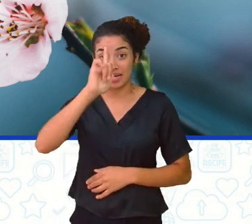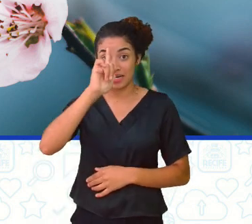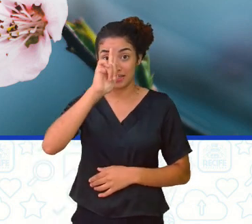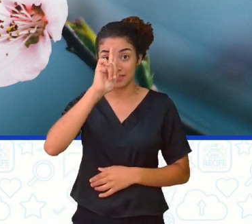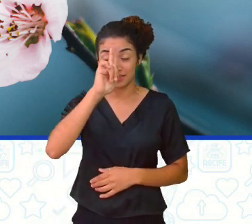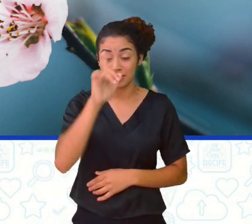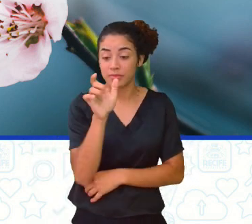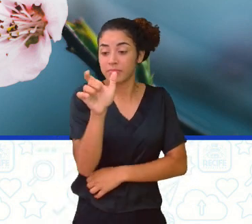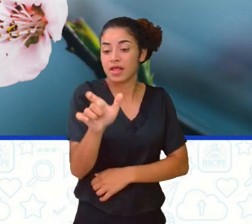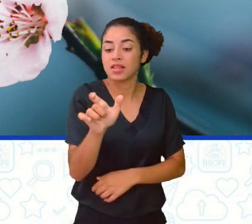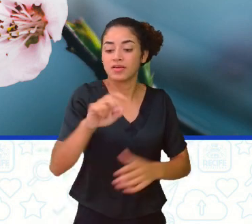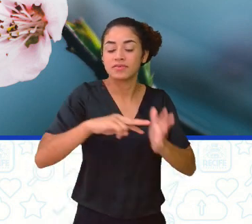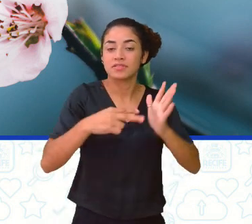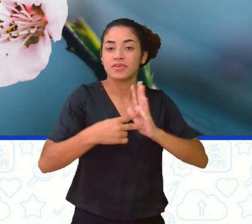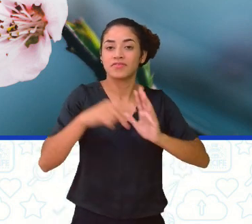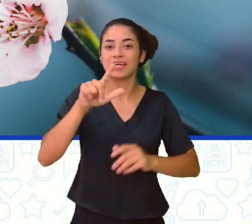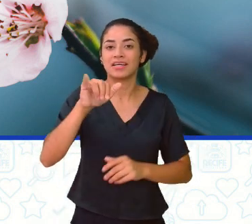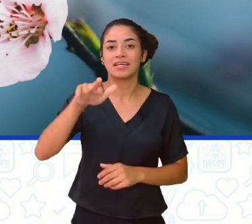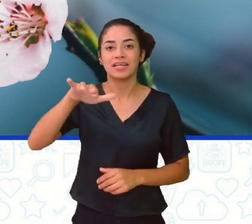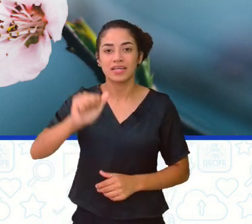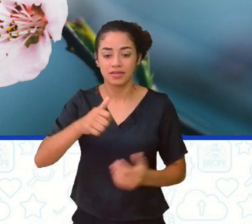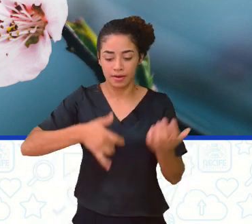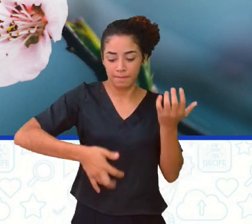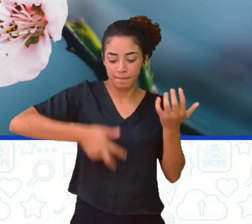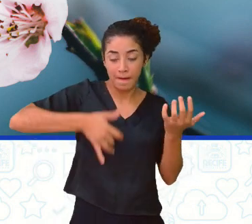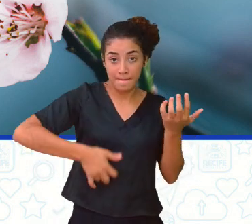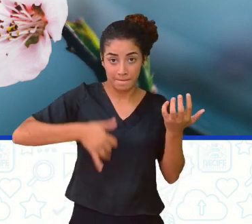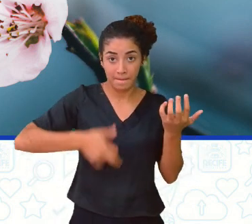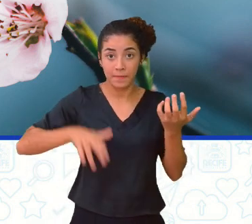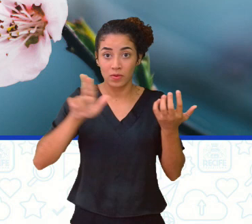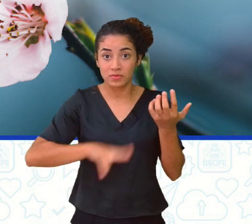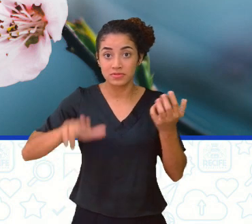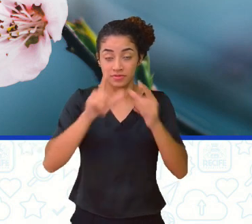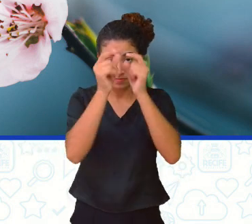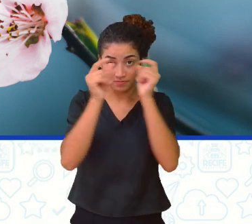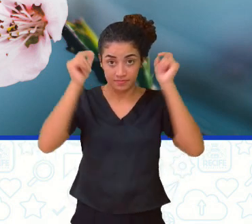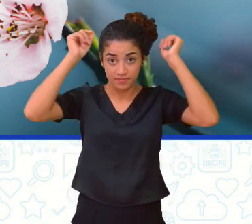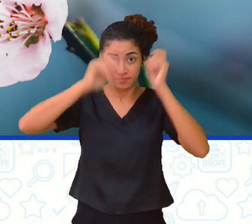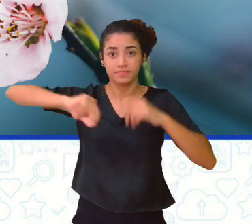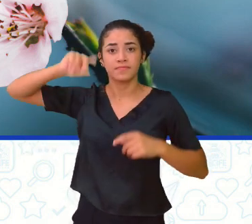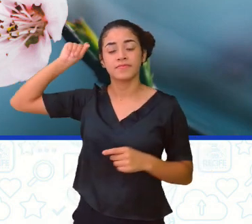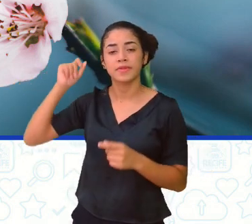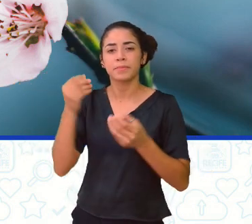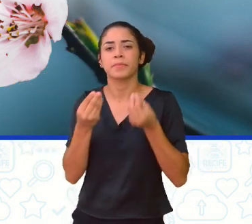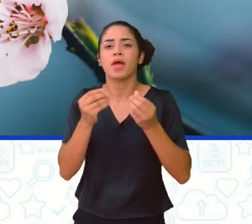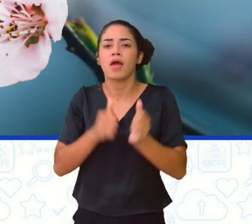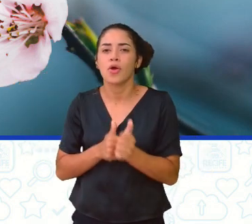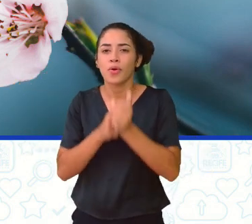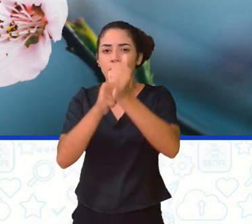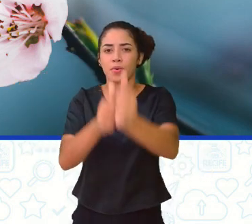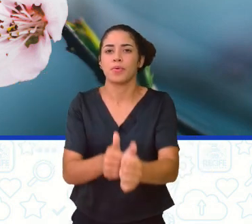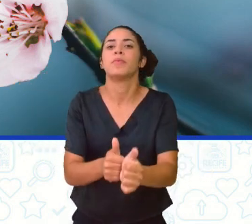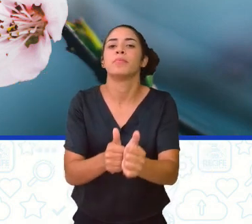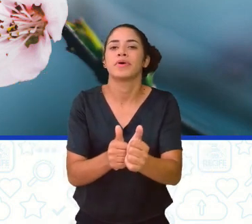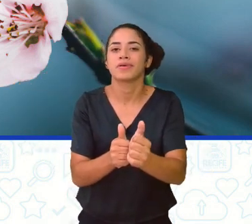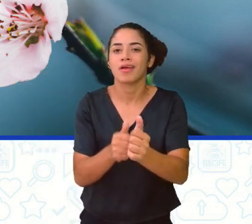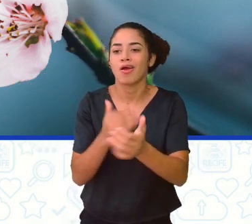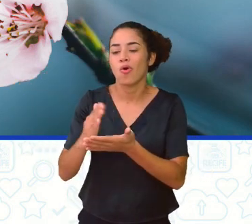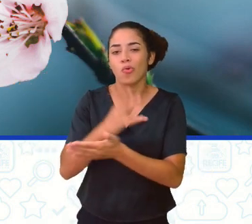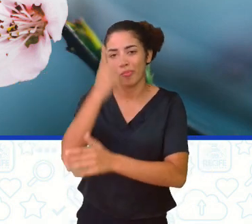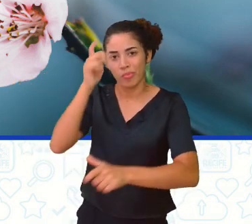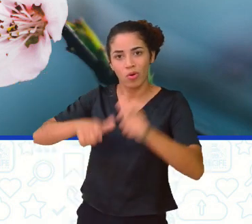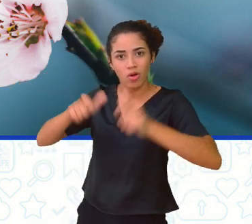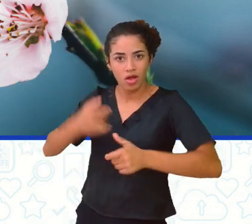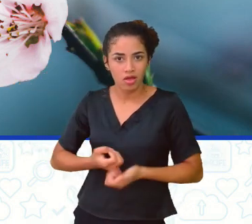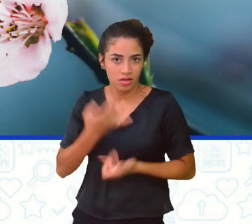lírico significa lira, instrumento de corda muito utilizado na Grécia Antiga para acompanhar as récitas de poéticas,